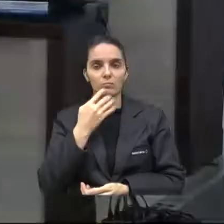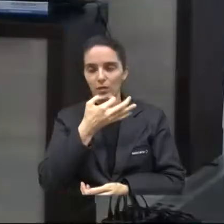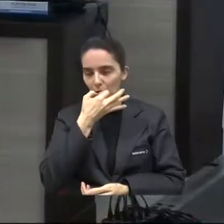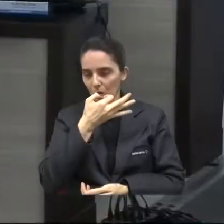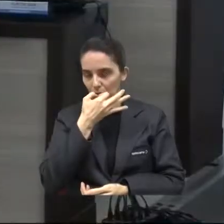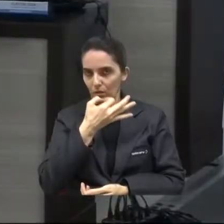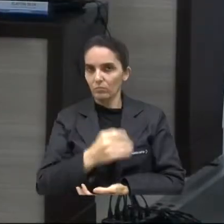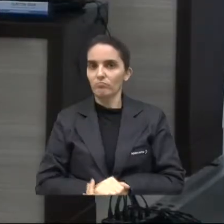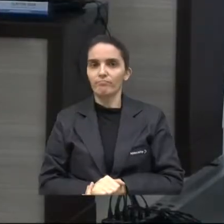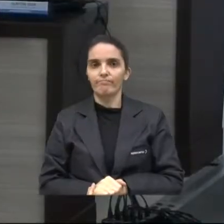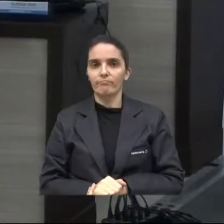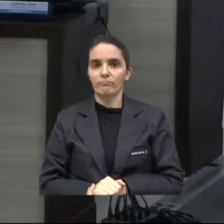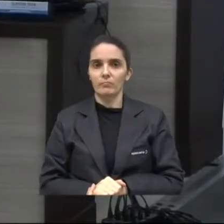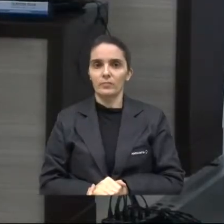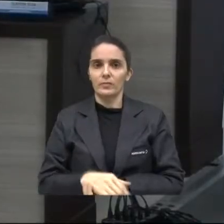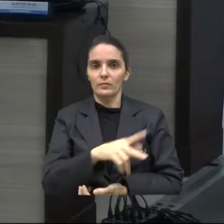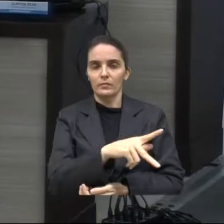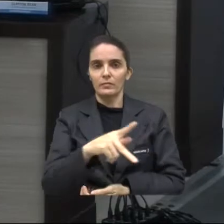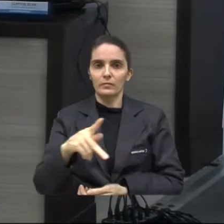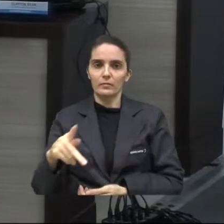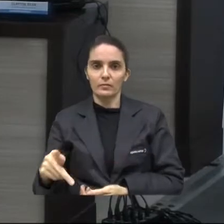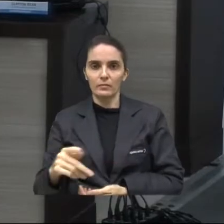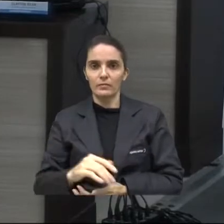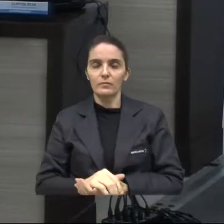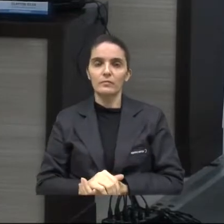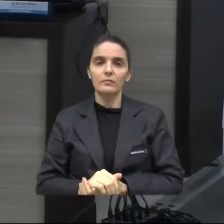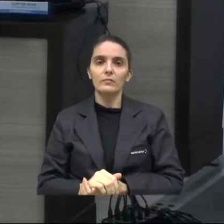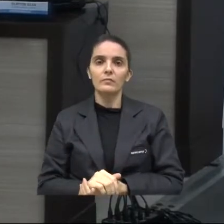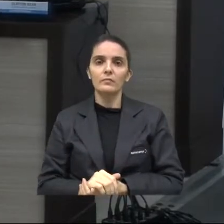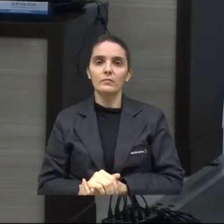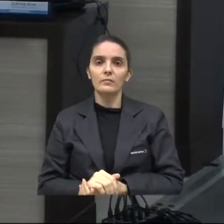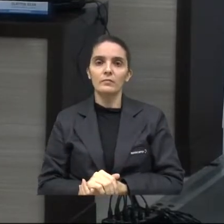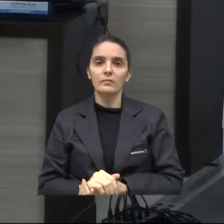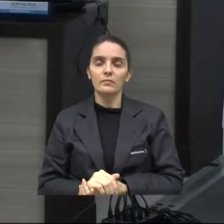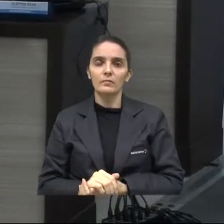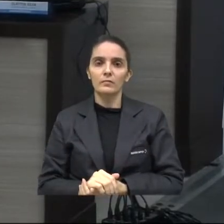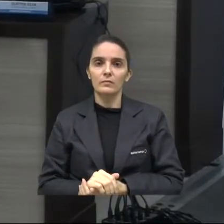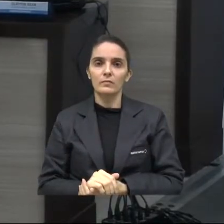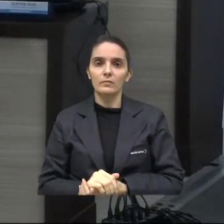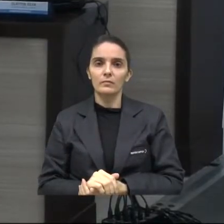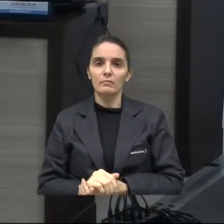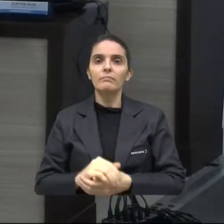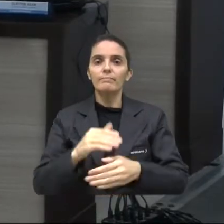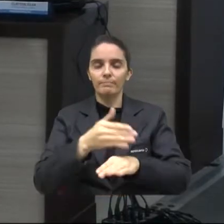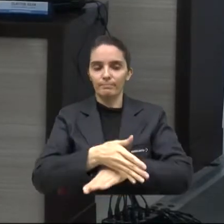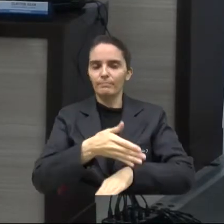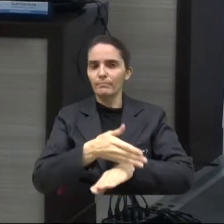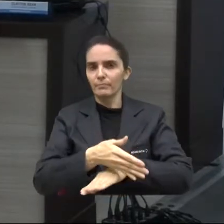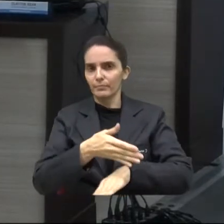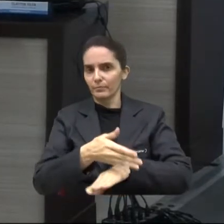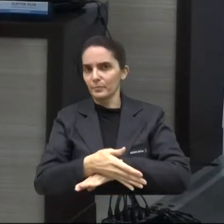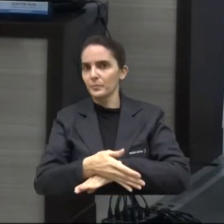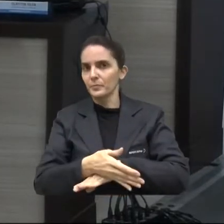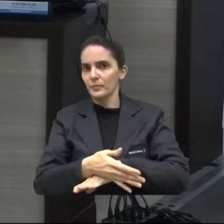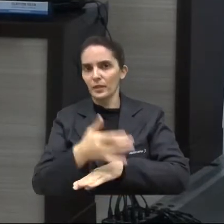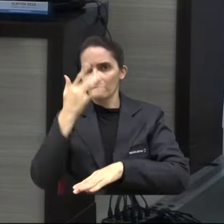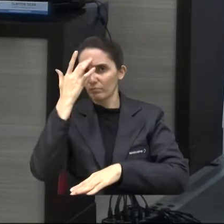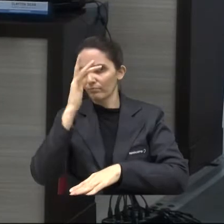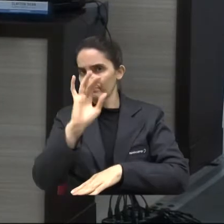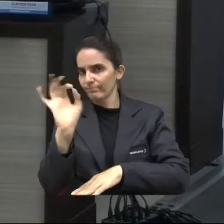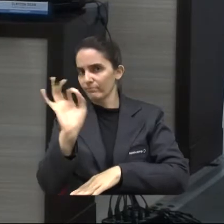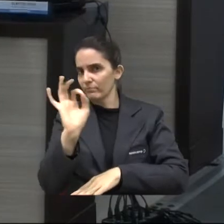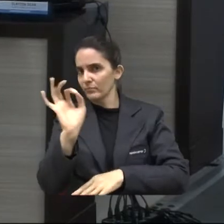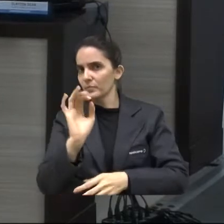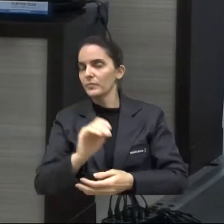Silva. Senhor presidente, nobres pares, público presente, eu tive acesso a eu nem sabia também, fiquei